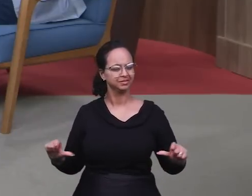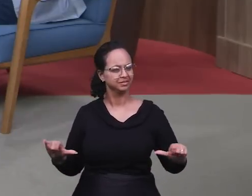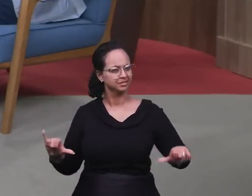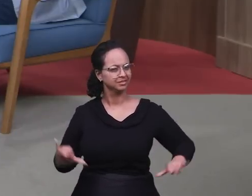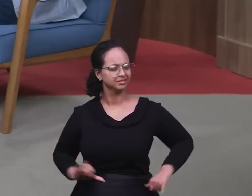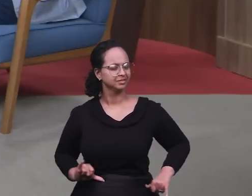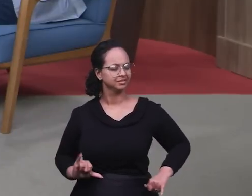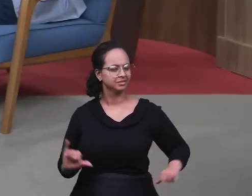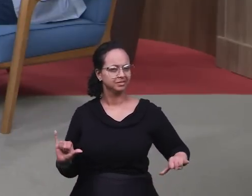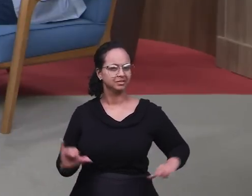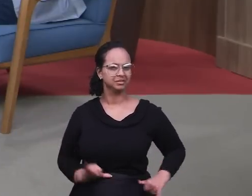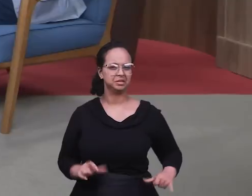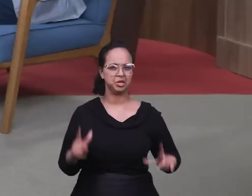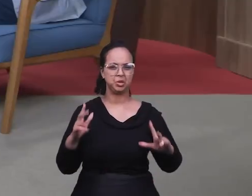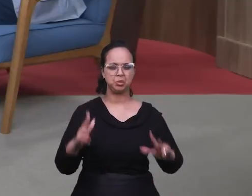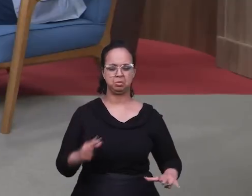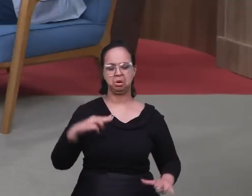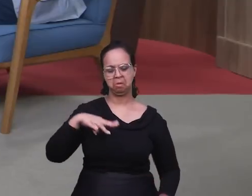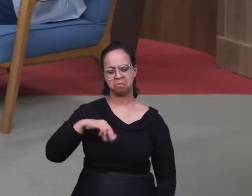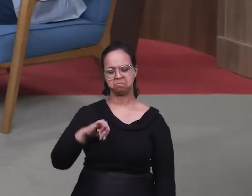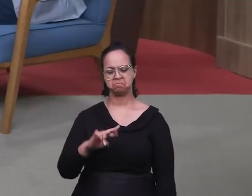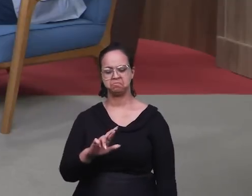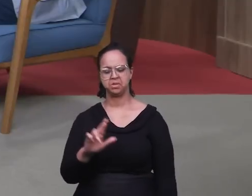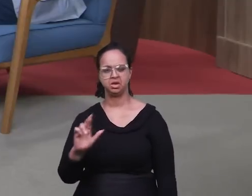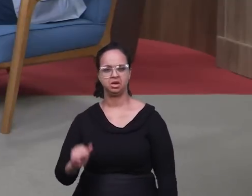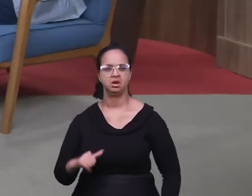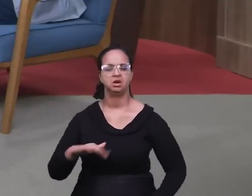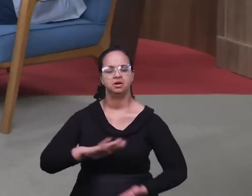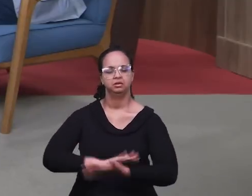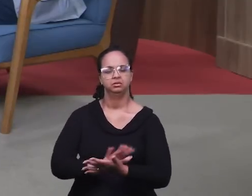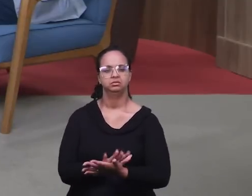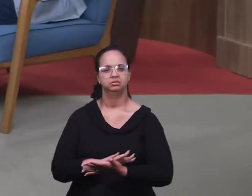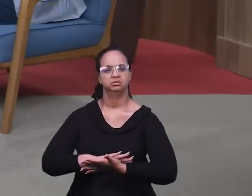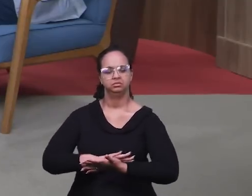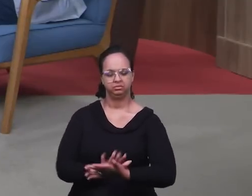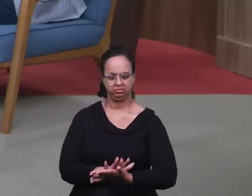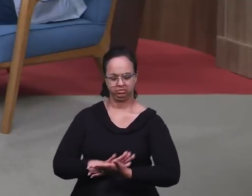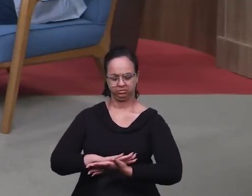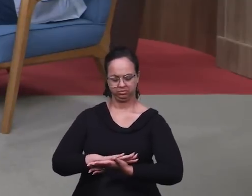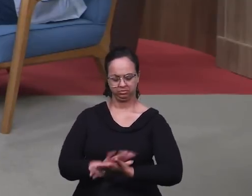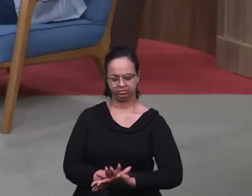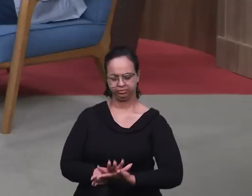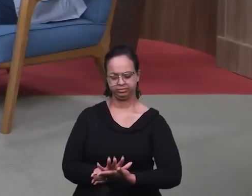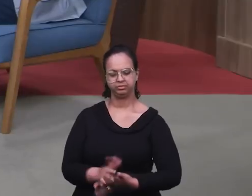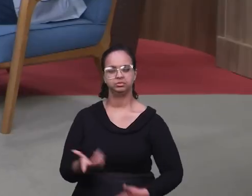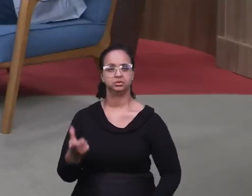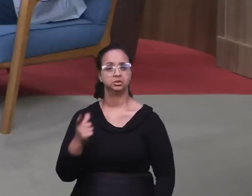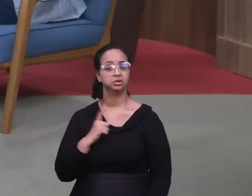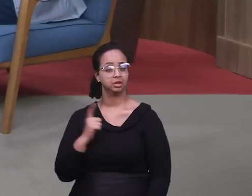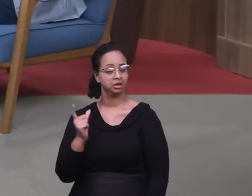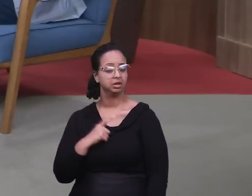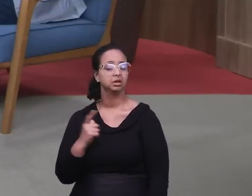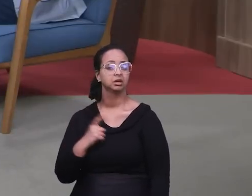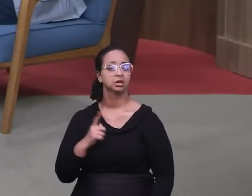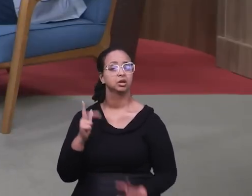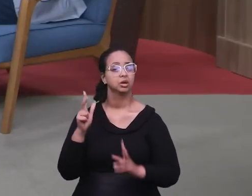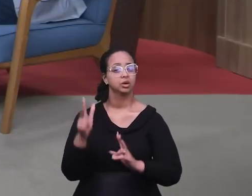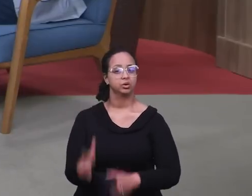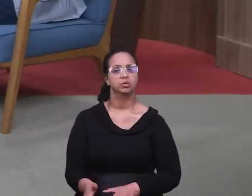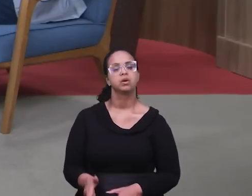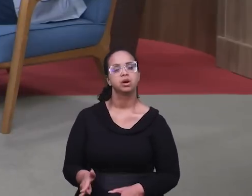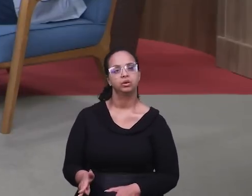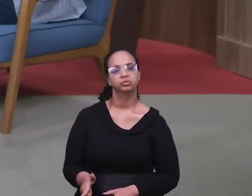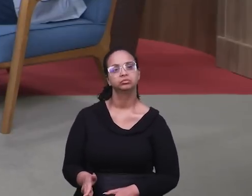Sendo esmagada. Ali no Getsêmani, né? O monte da prensa, né?